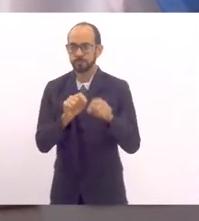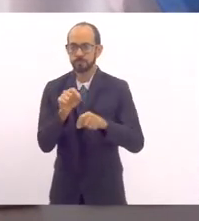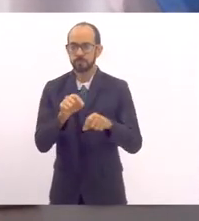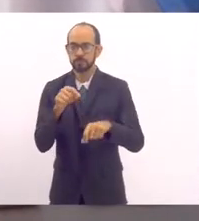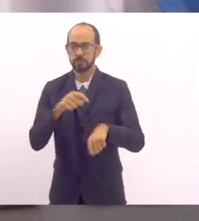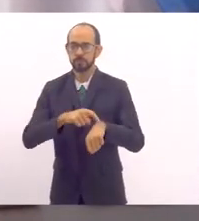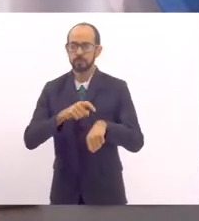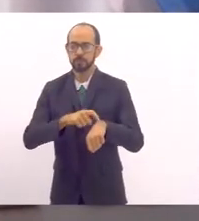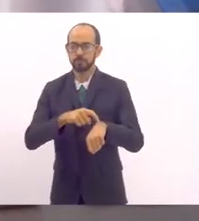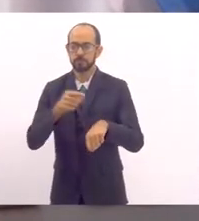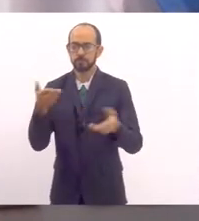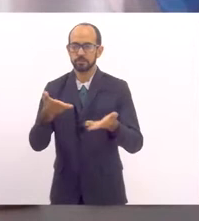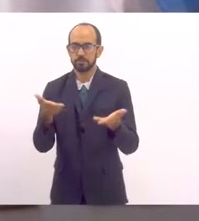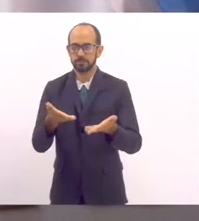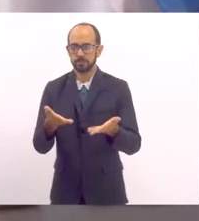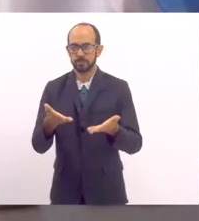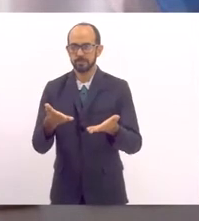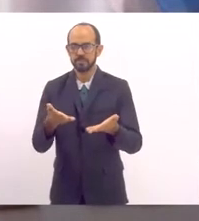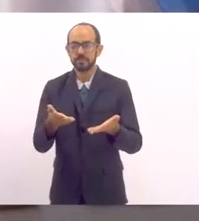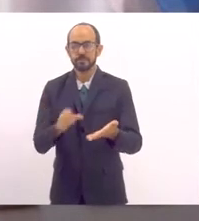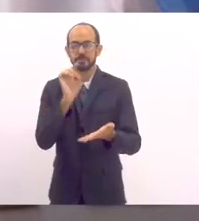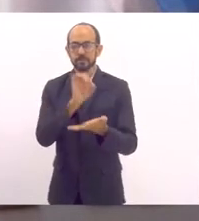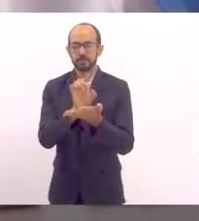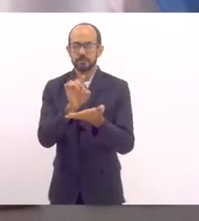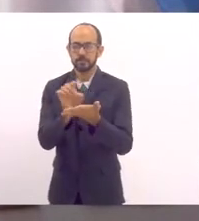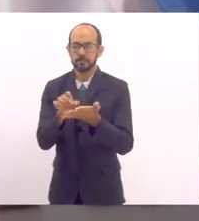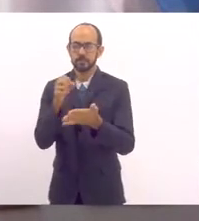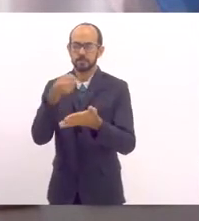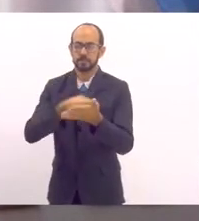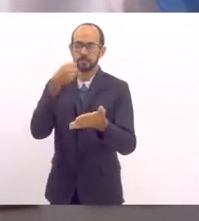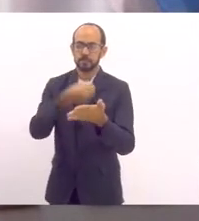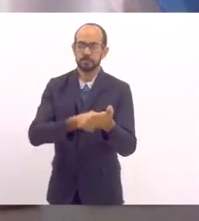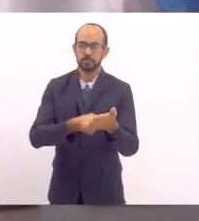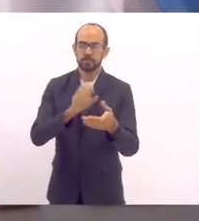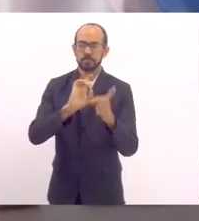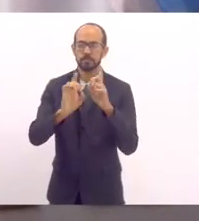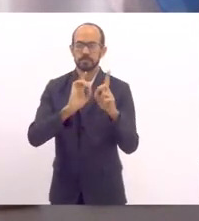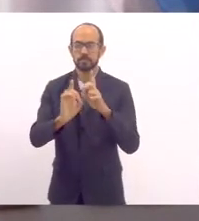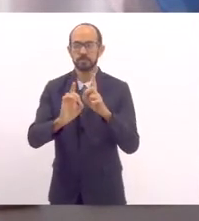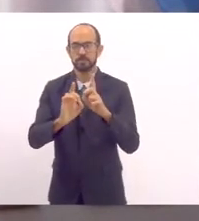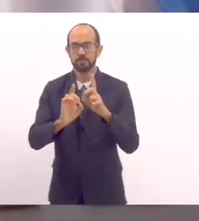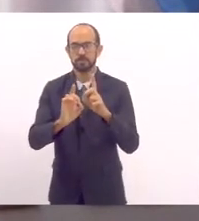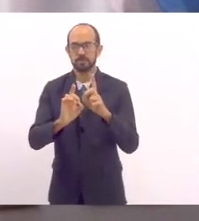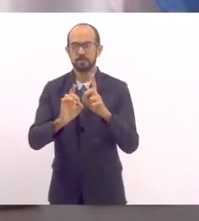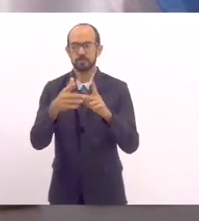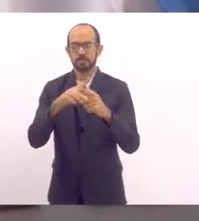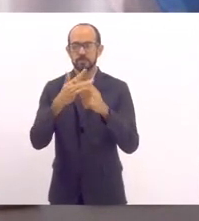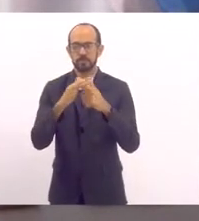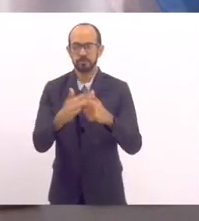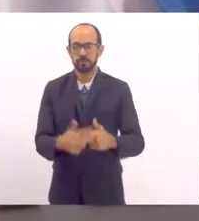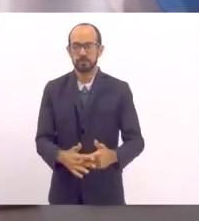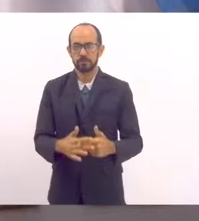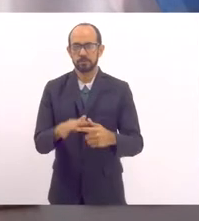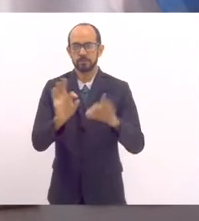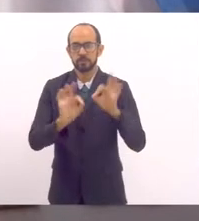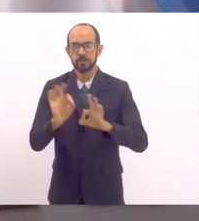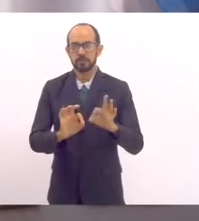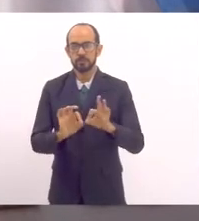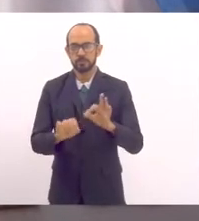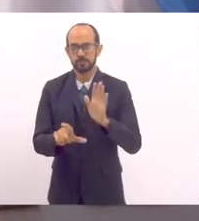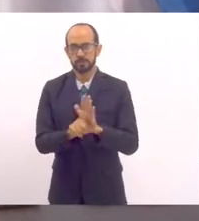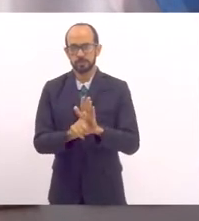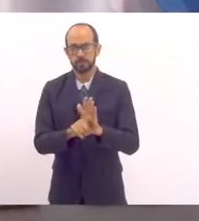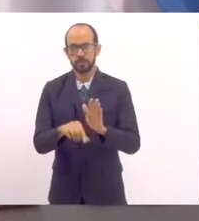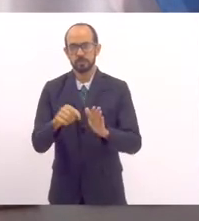esse. O momento de cada um dos senhores lutarem e discutirem, debaterem para melhorar e aperfeiçoar essa lei de